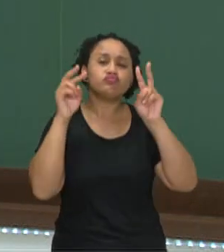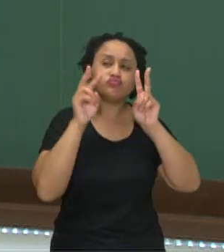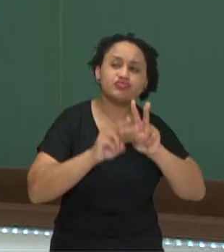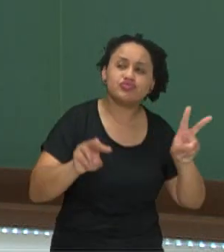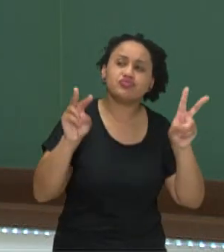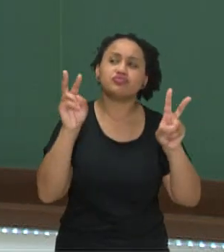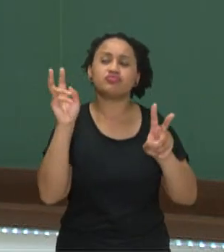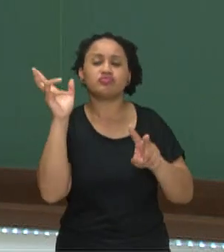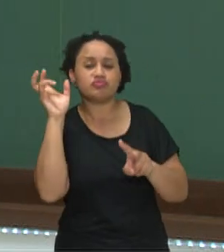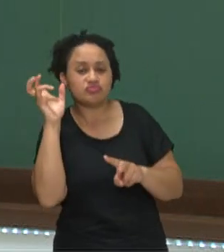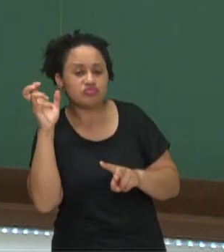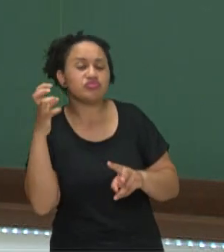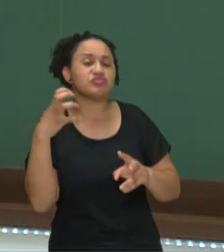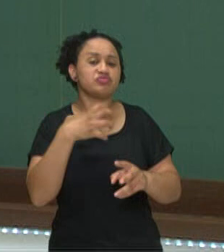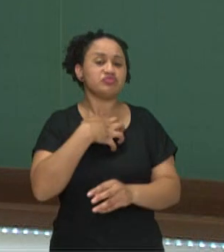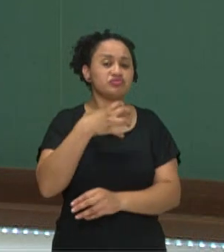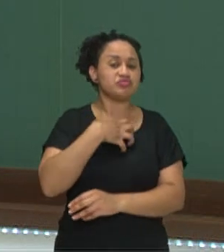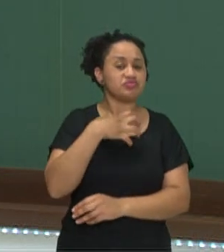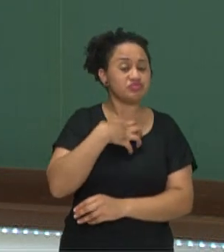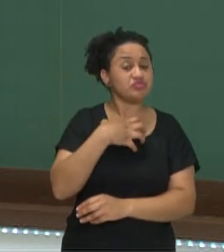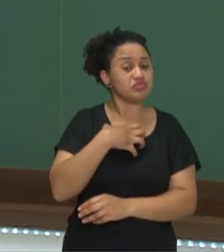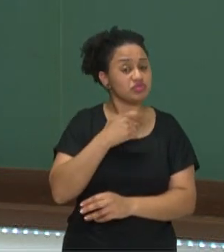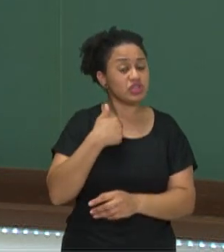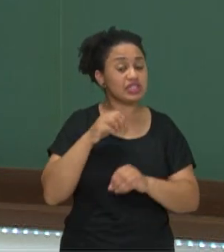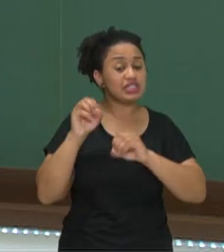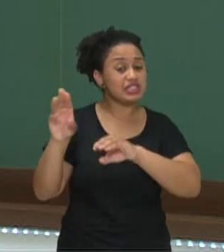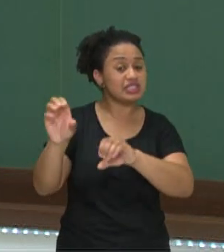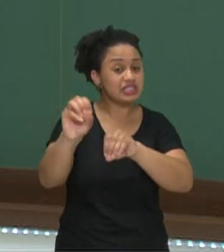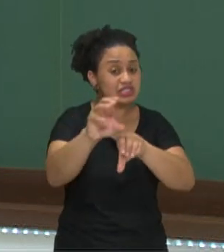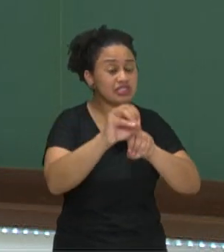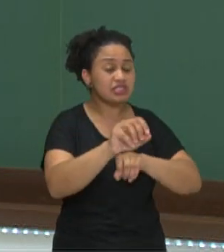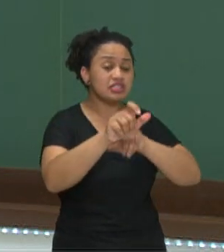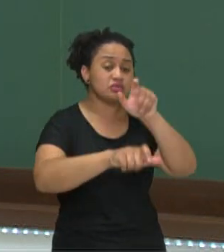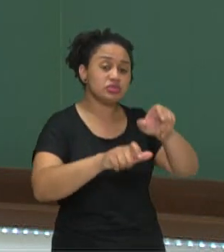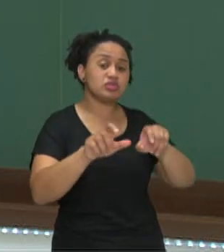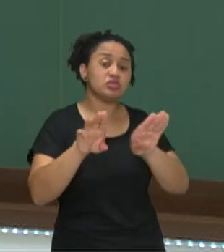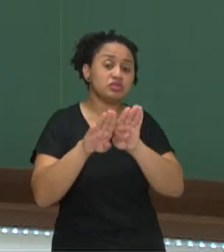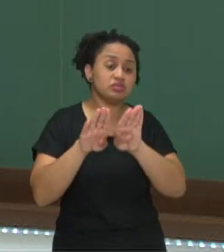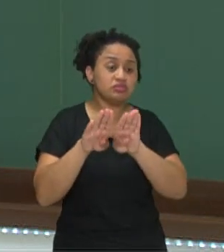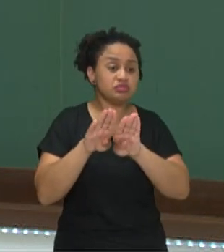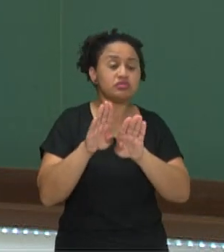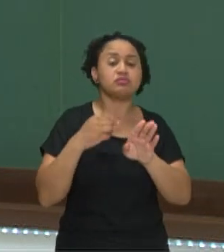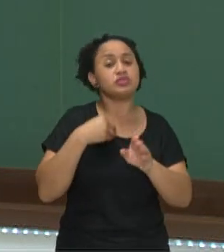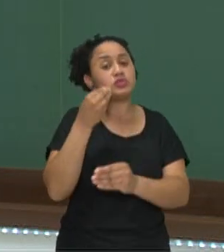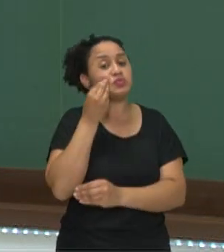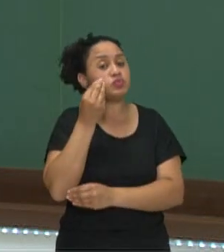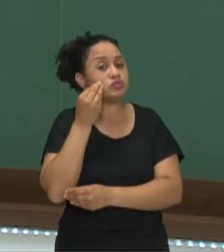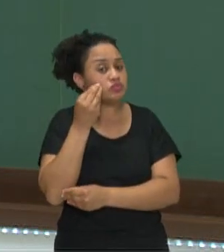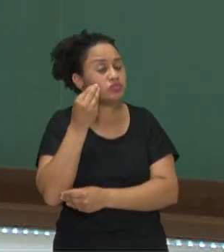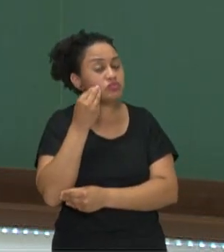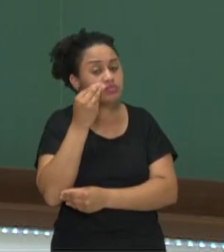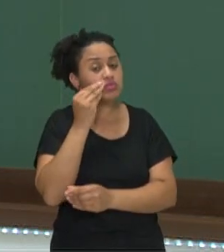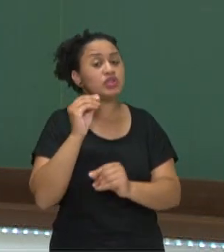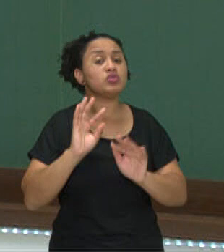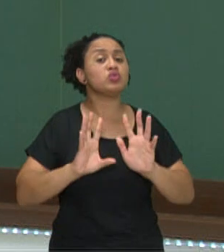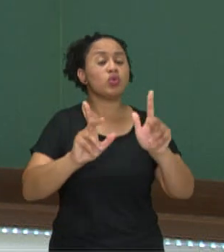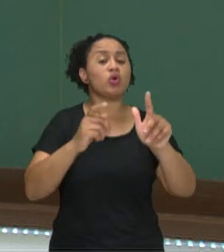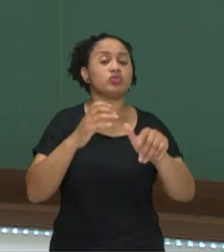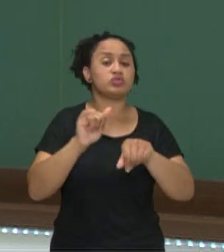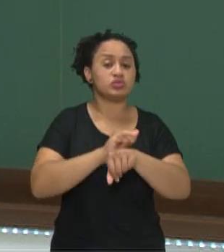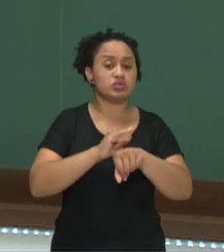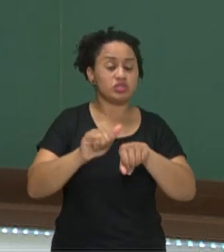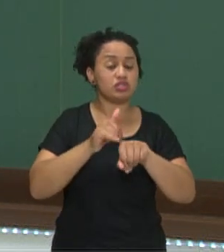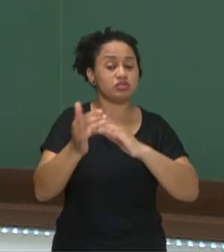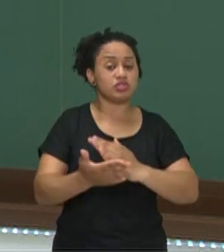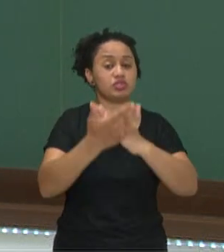visual, sinestésica, auditiva, ensine os outros, né? Então vamos fazer essa exploração dos sentidos que contribui com a